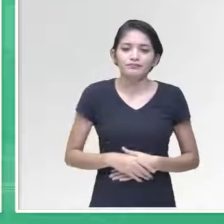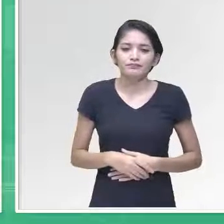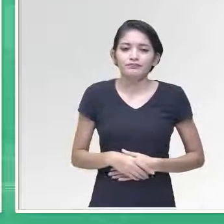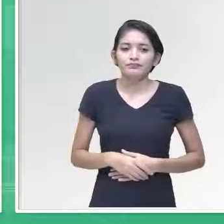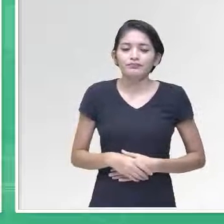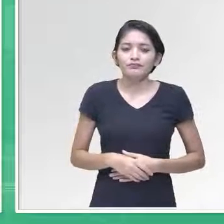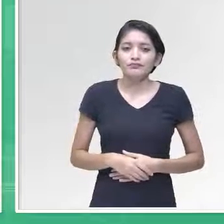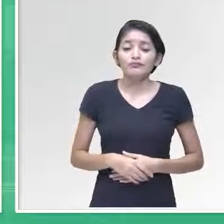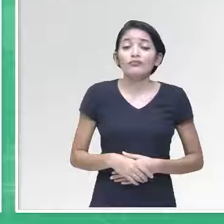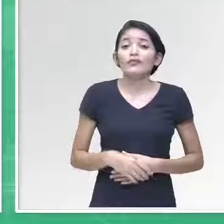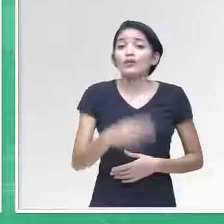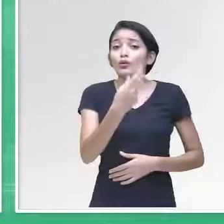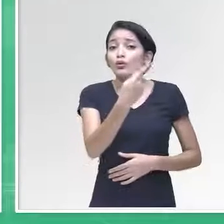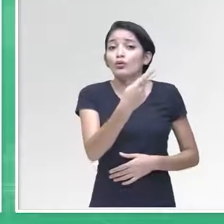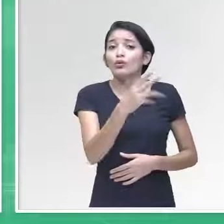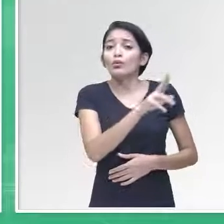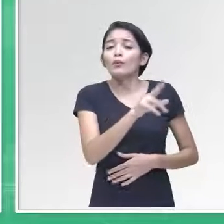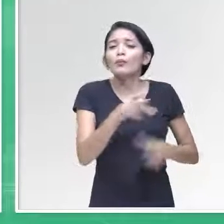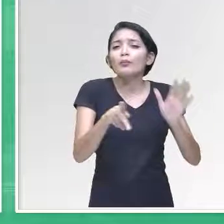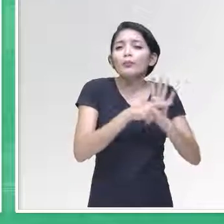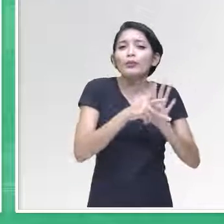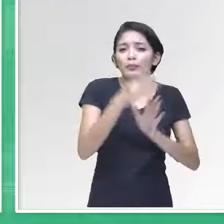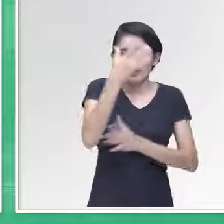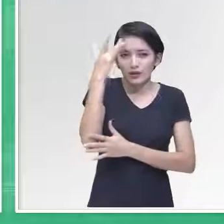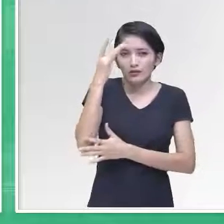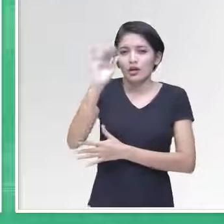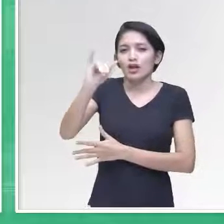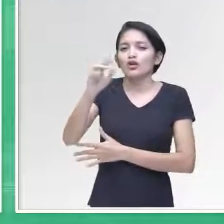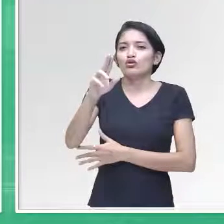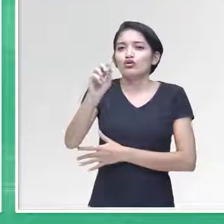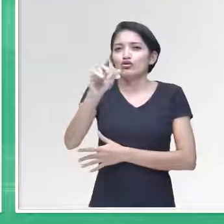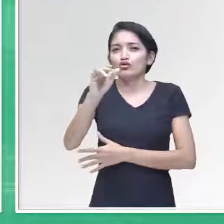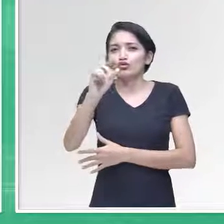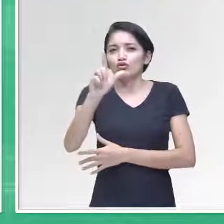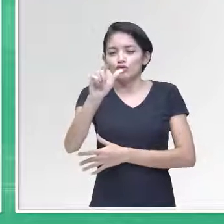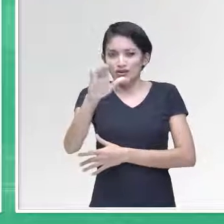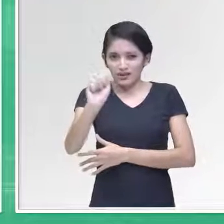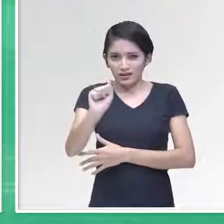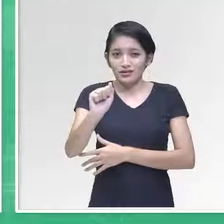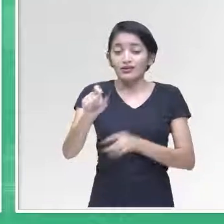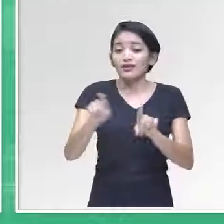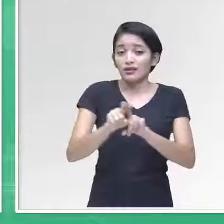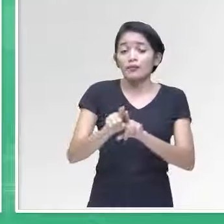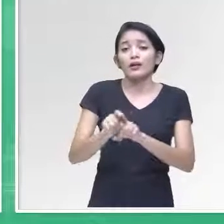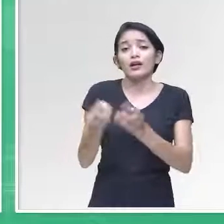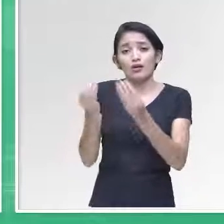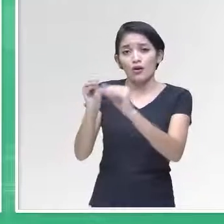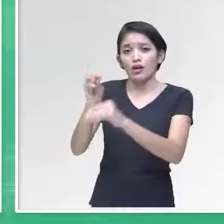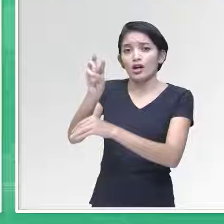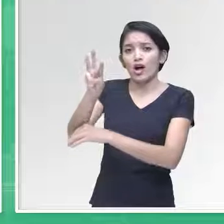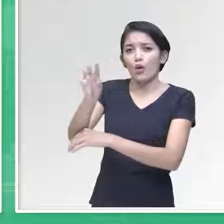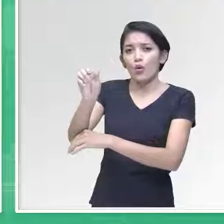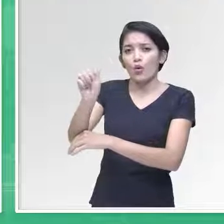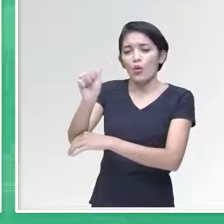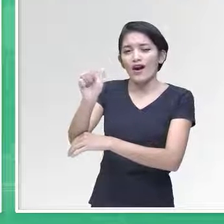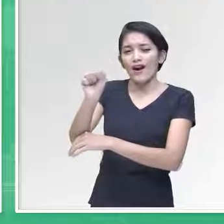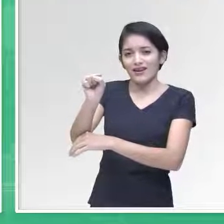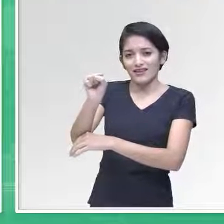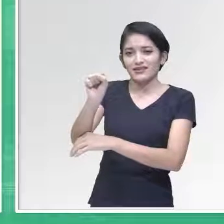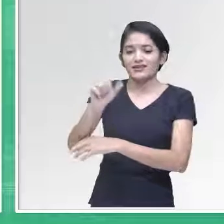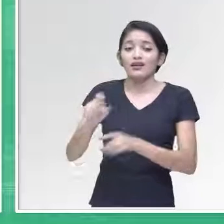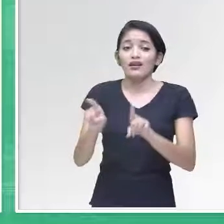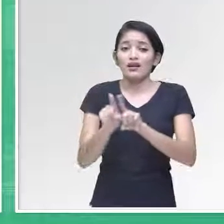E nome próprio, Júlia, certo? Também vai com o was, que é singular. Fábio,